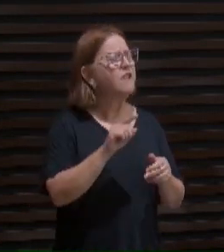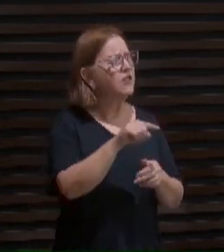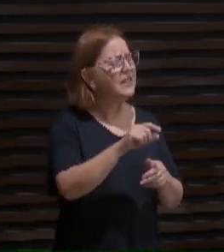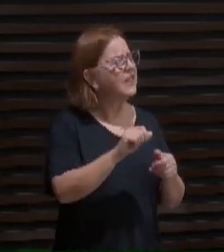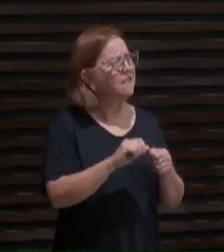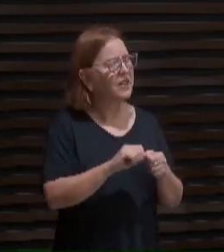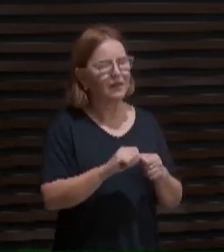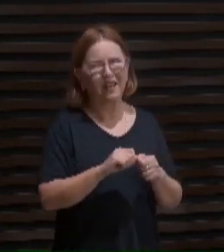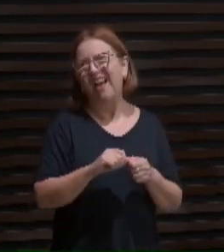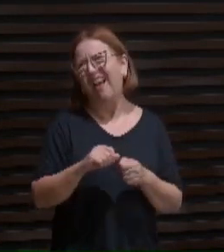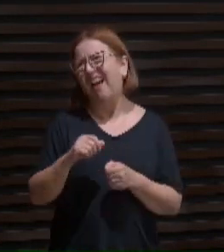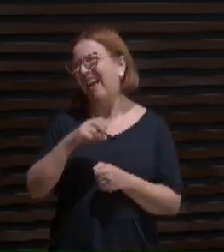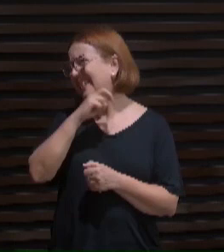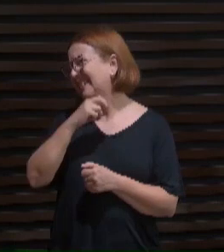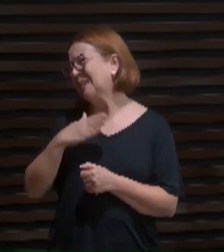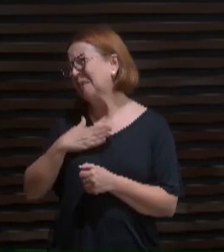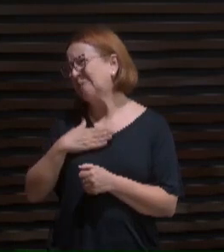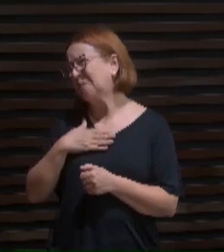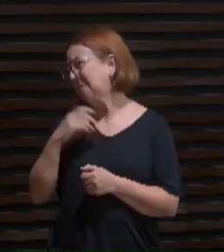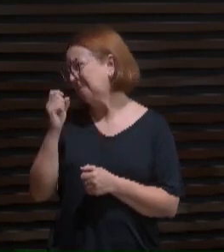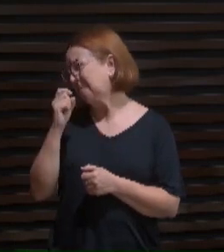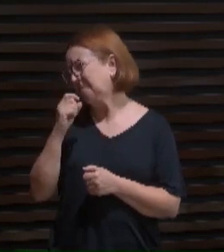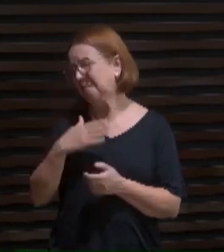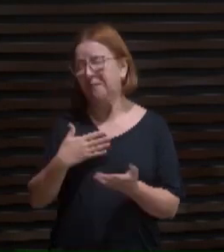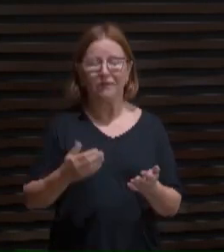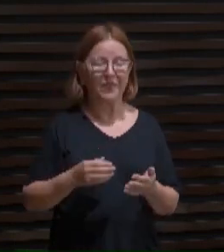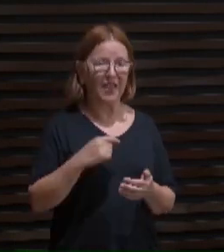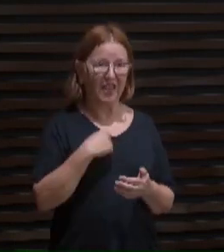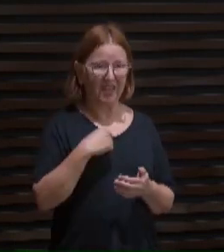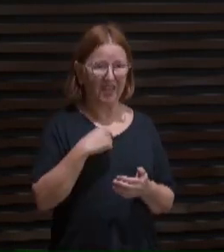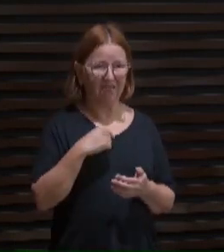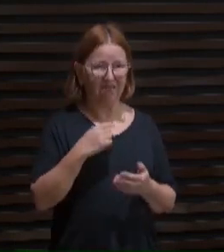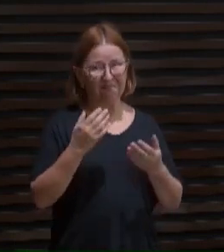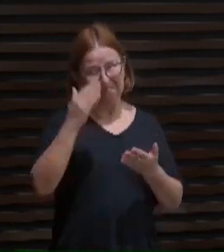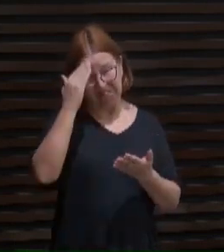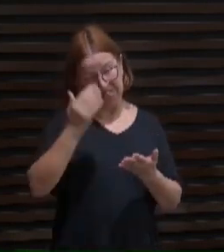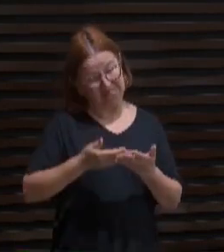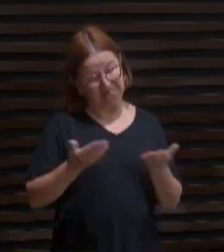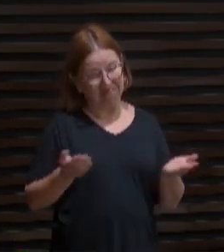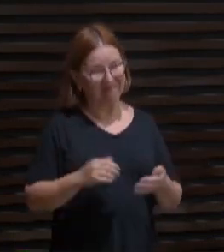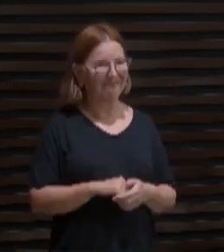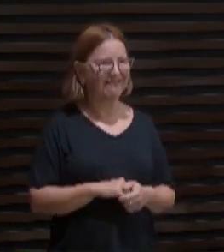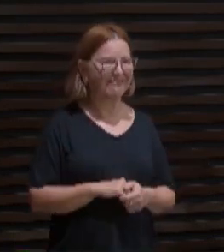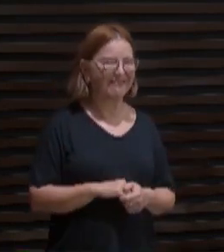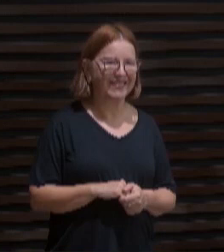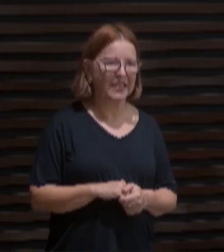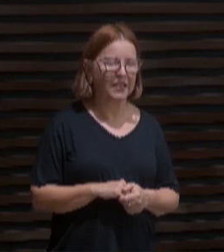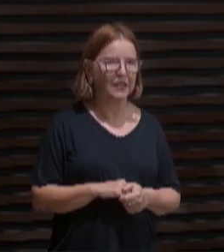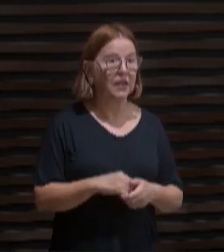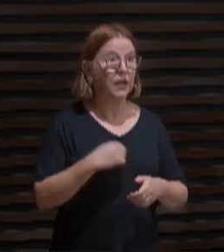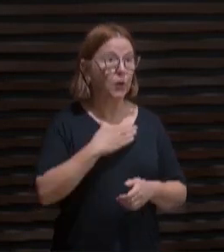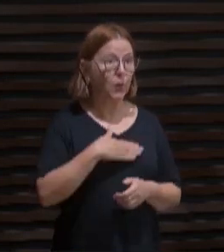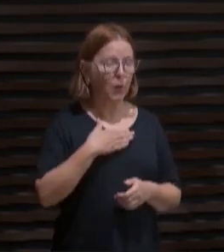Ainda bem que ela confessou, mas aqui tem um engano. E eu gosto de